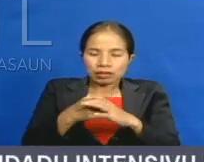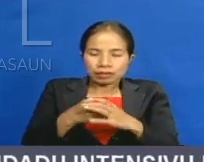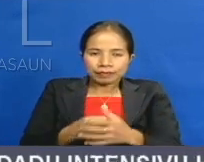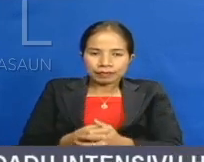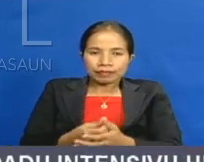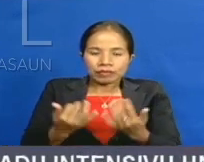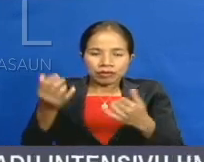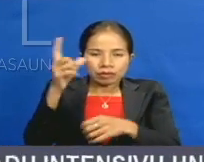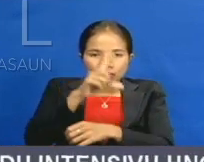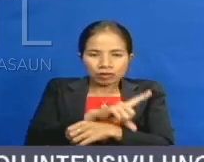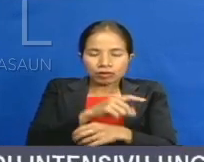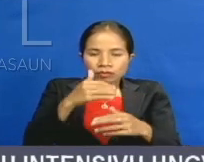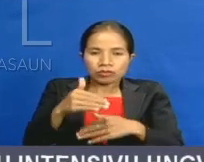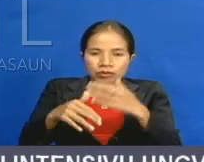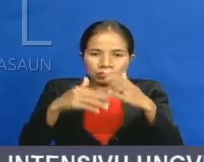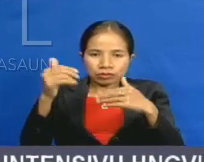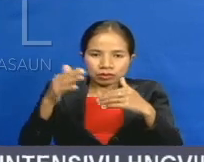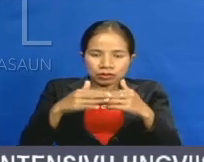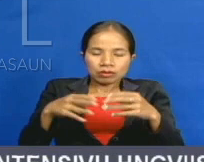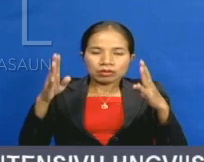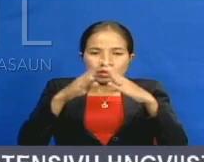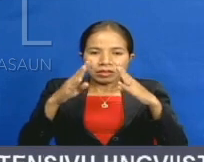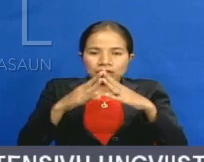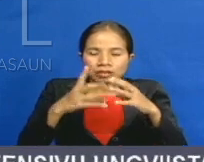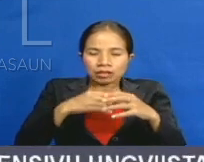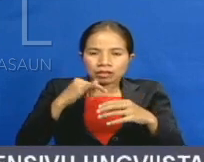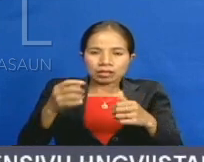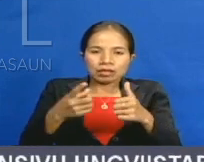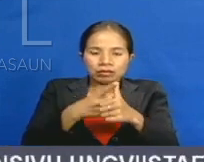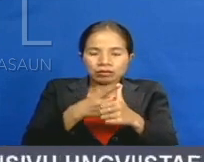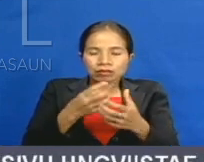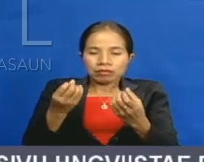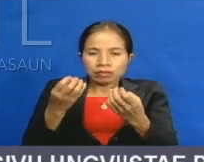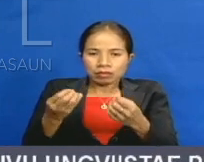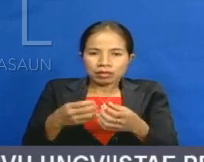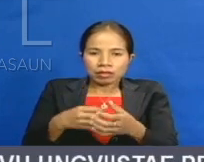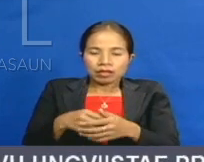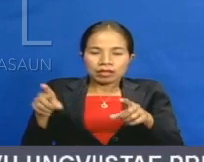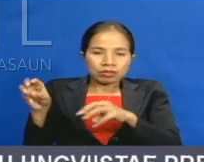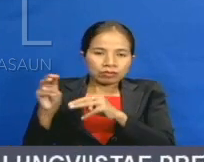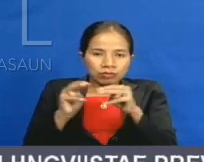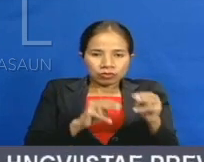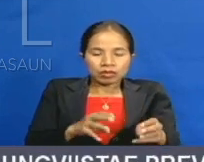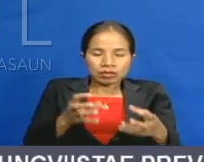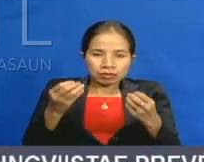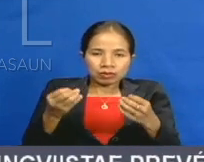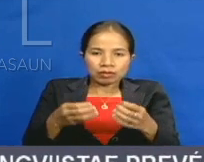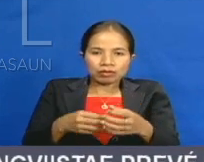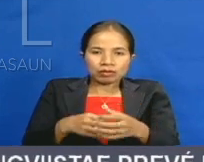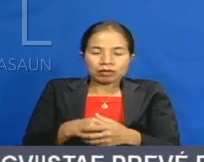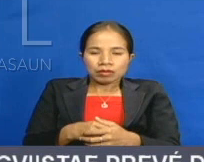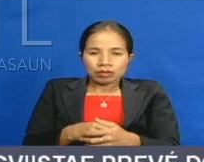Tomo em lora. Processo de construção na cidade de Dili, li husi fase barbara, não sofre mudança oi-oi, no destruição,